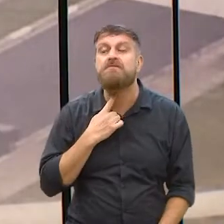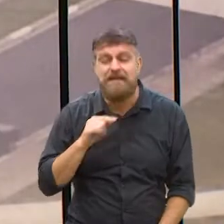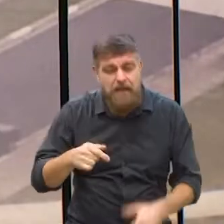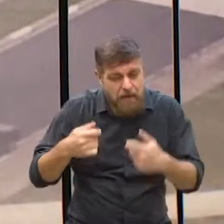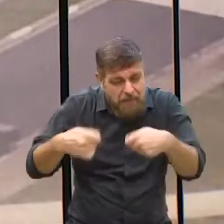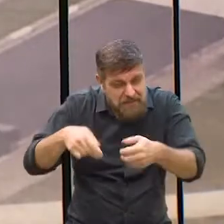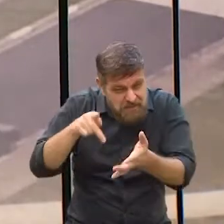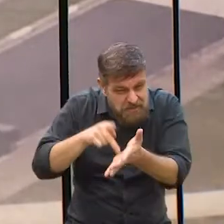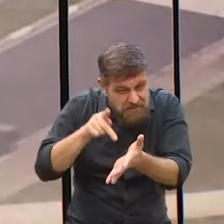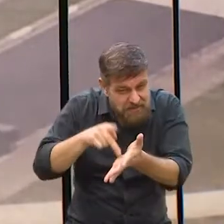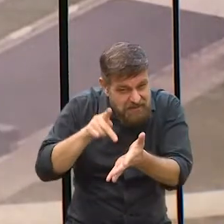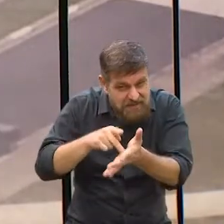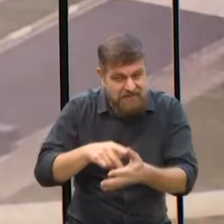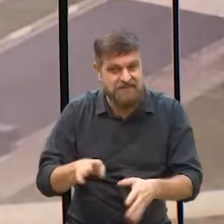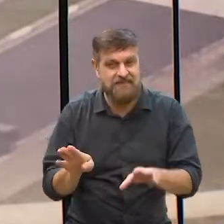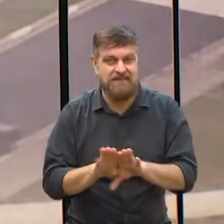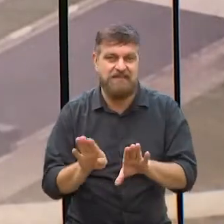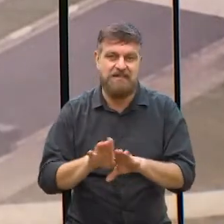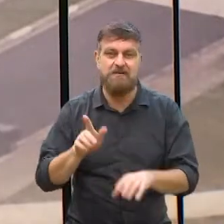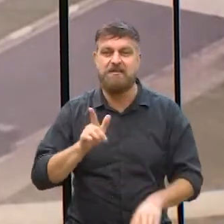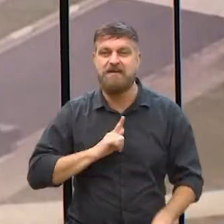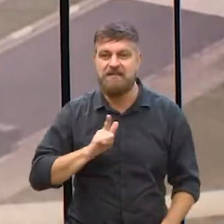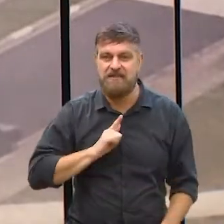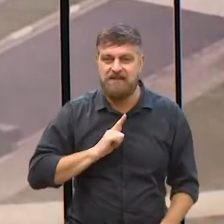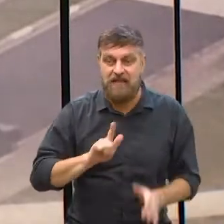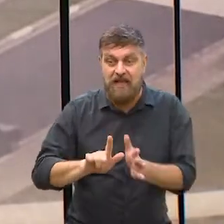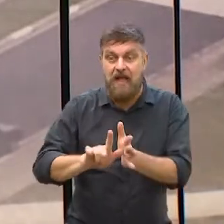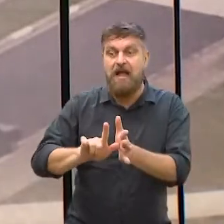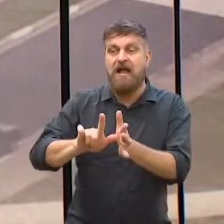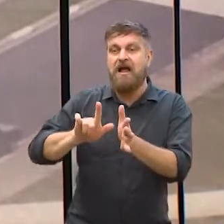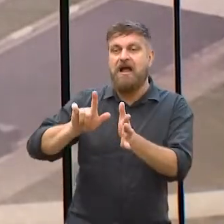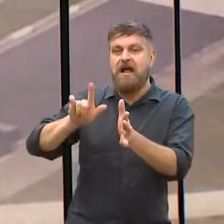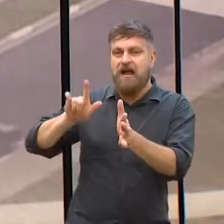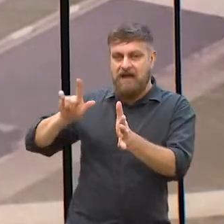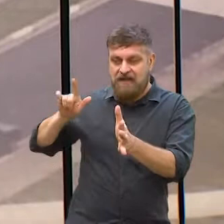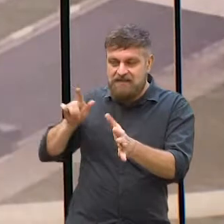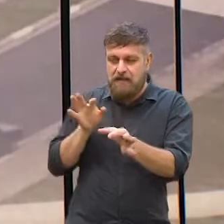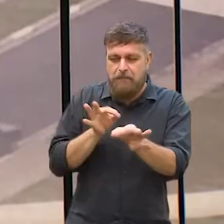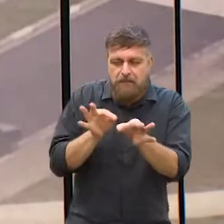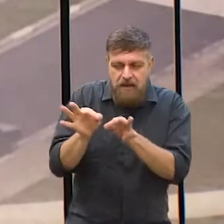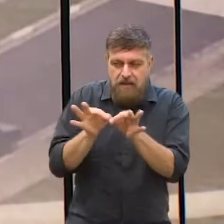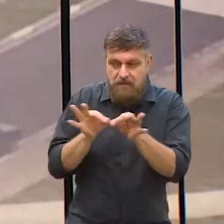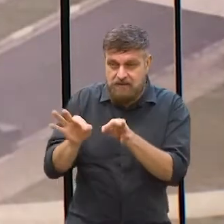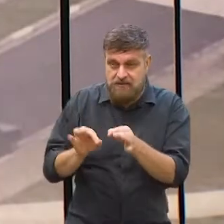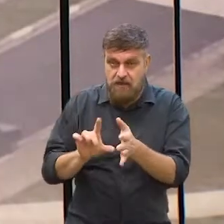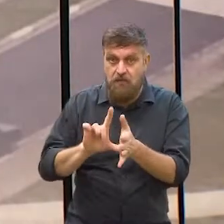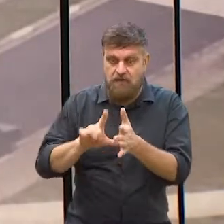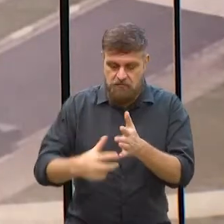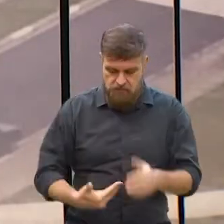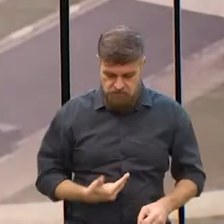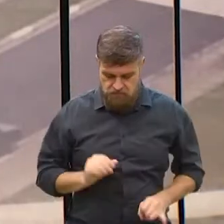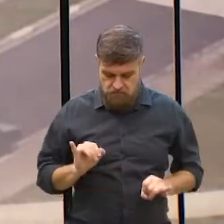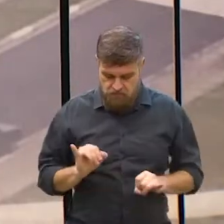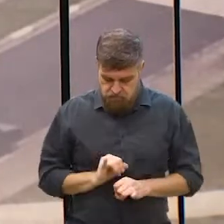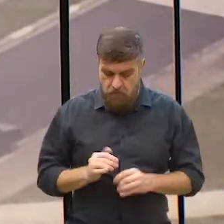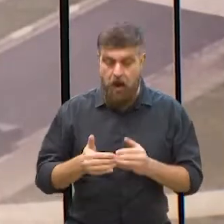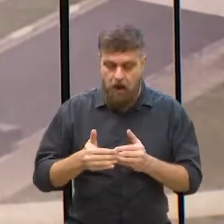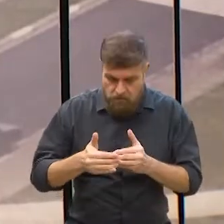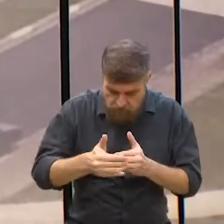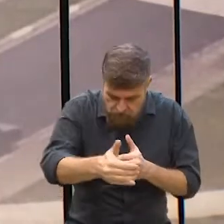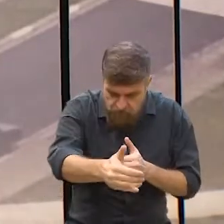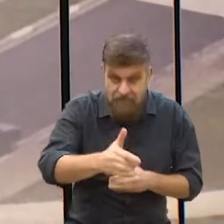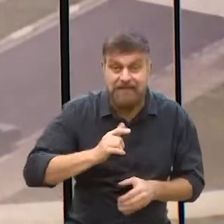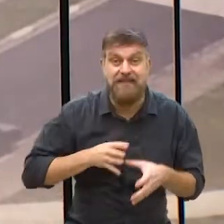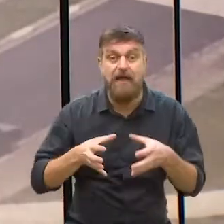paciente. E existe também, claro, uma preparação anterior e posterior que vai além do cirurgião, porque é